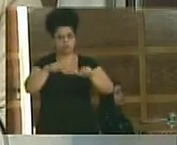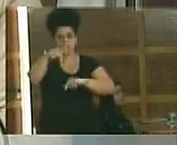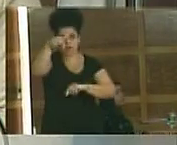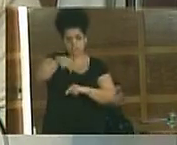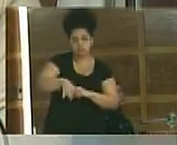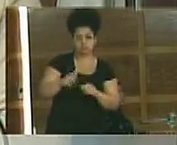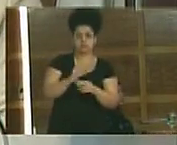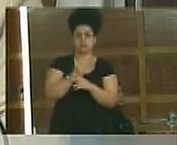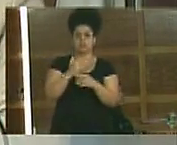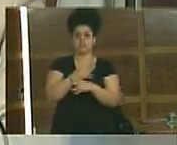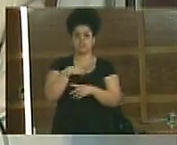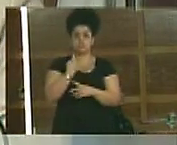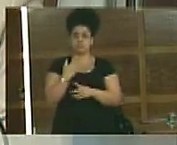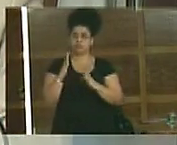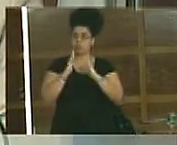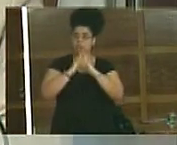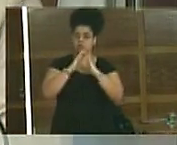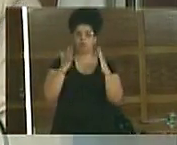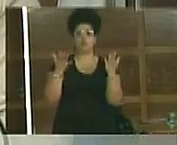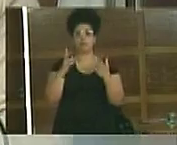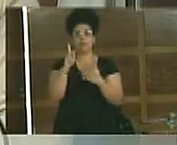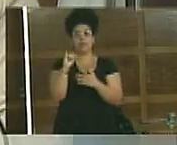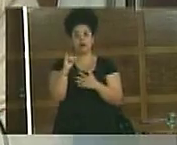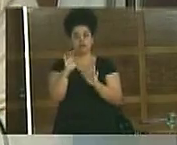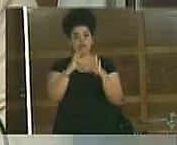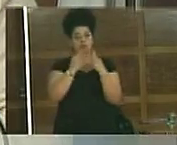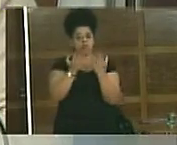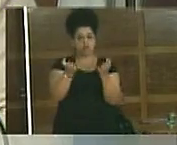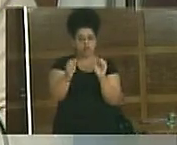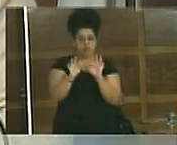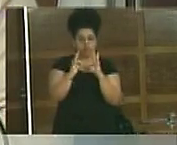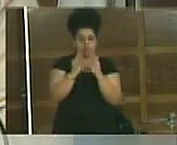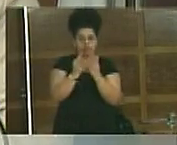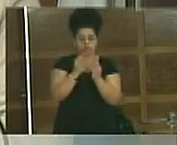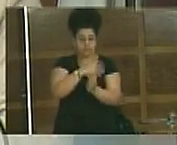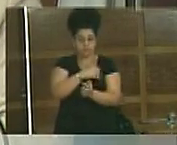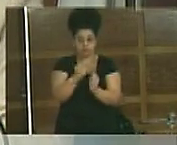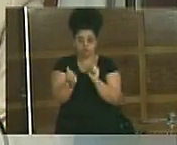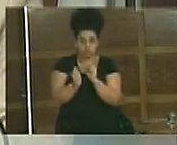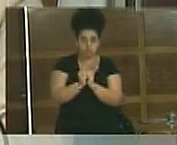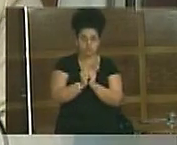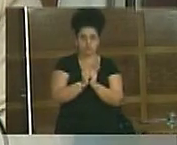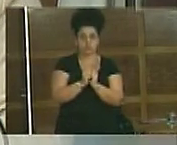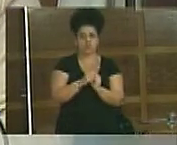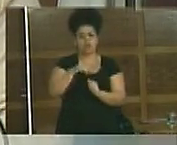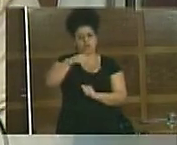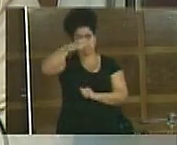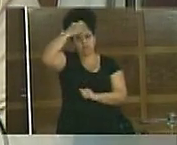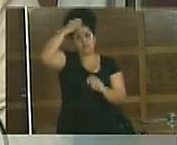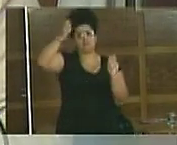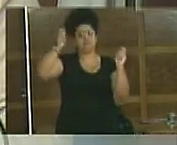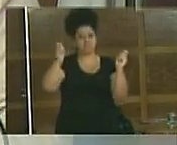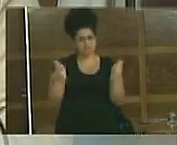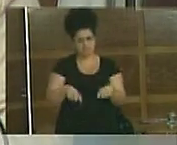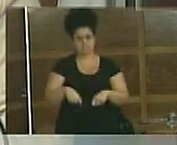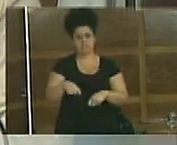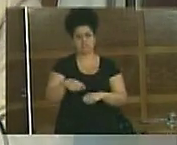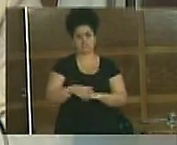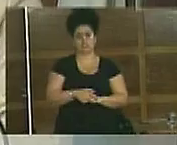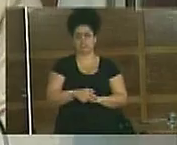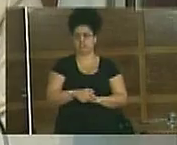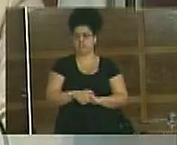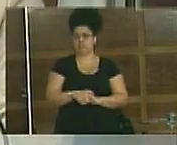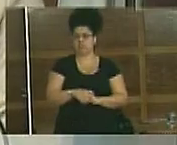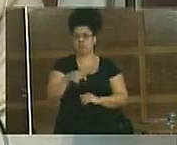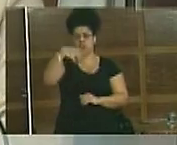cidade que a gente vive. Porque qual é o pai que não quer o filho próximo? E a gente tem um potencial danado, gente. Nós vivemos